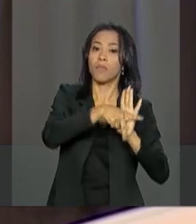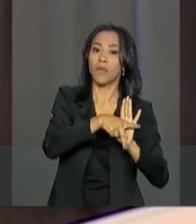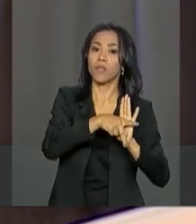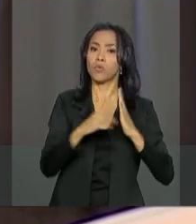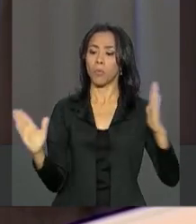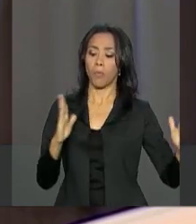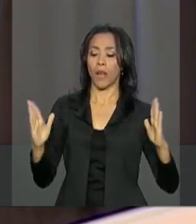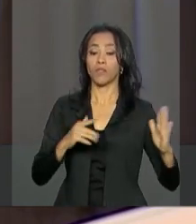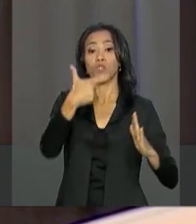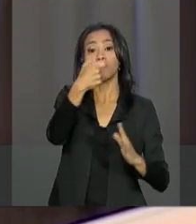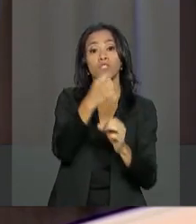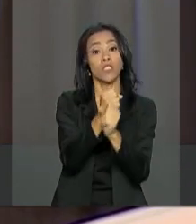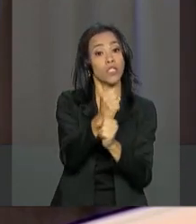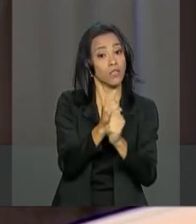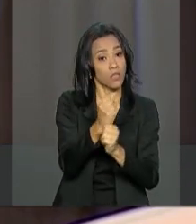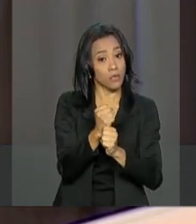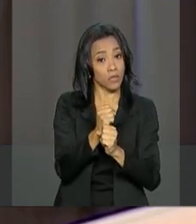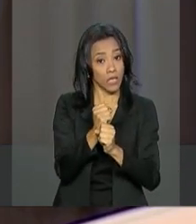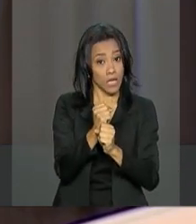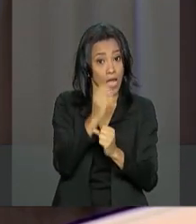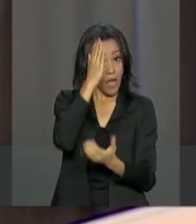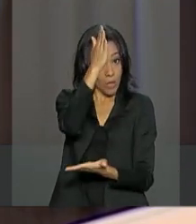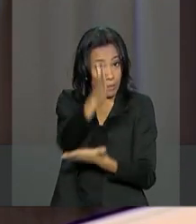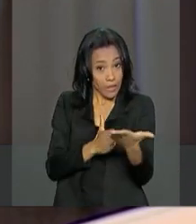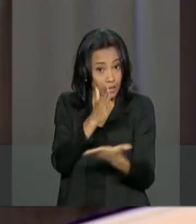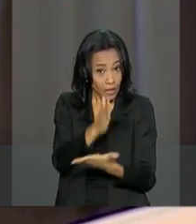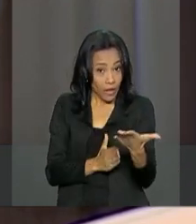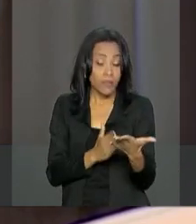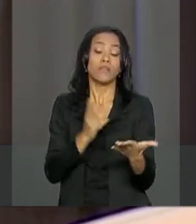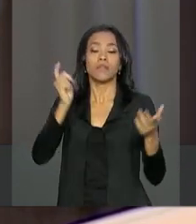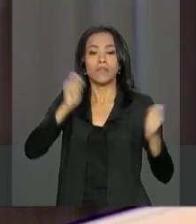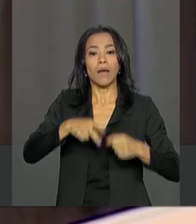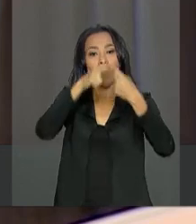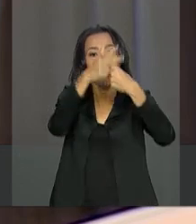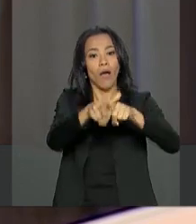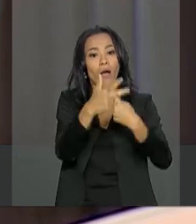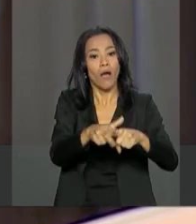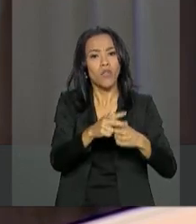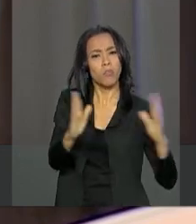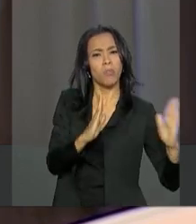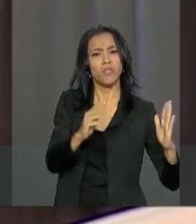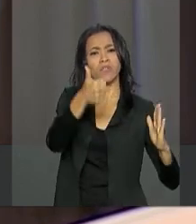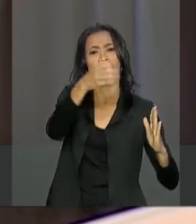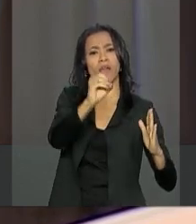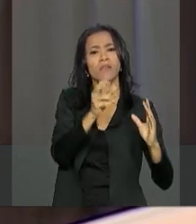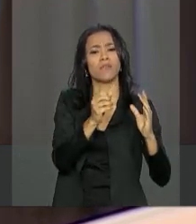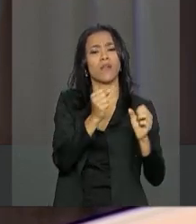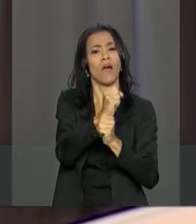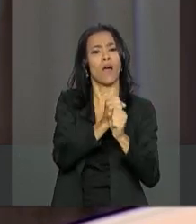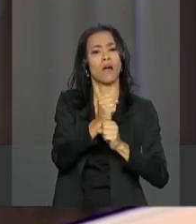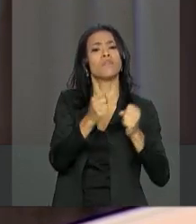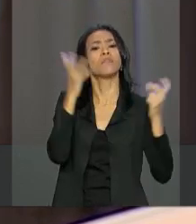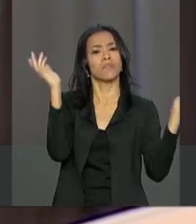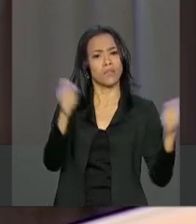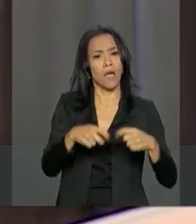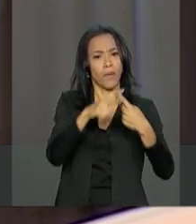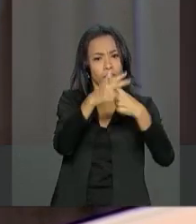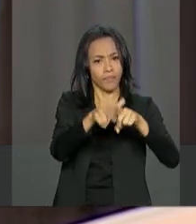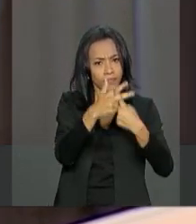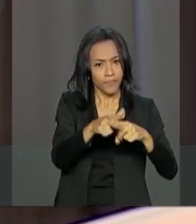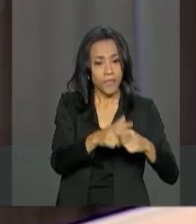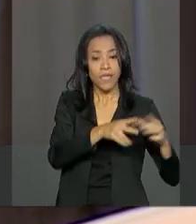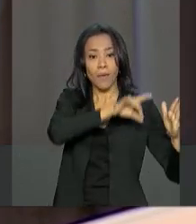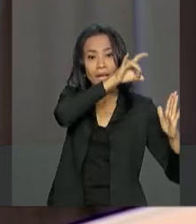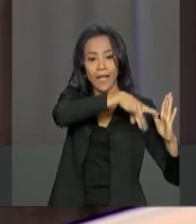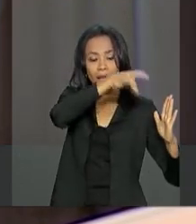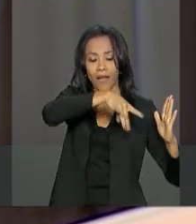definitiva, podendo ela ser revisada 10 anos depois. Portanto, há o fundamento de que, ano a ano, o déficit diminui, ou